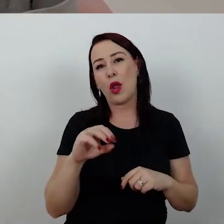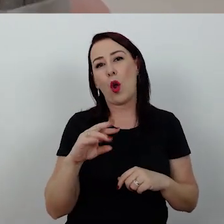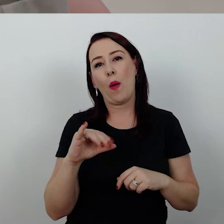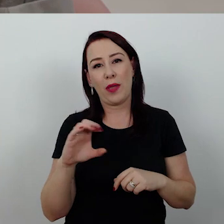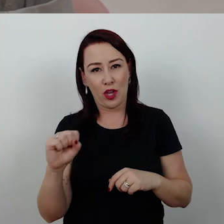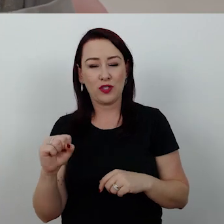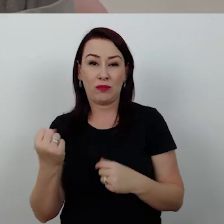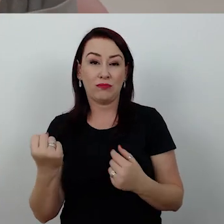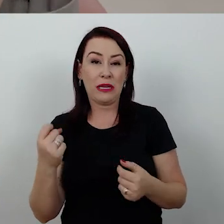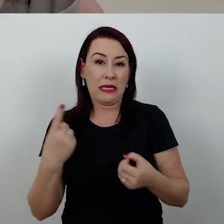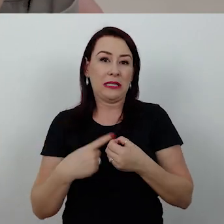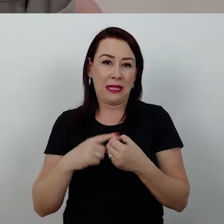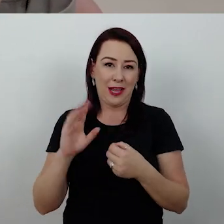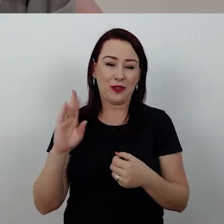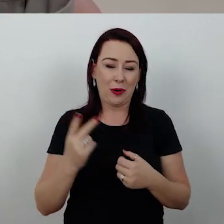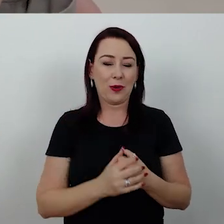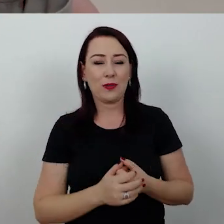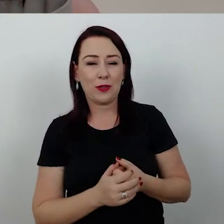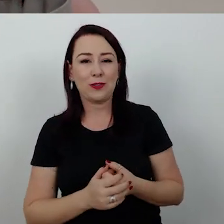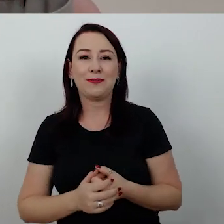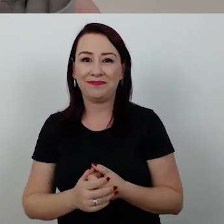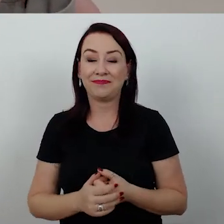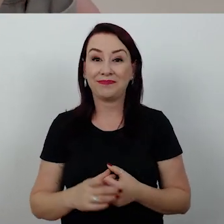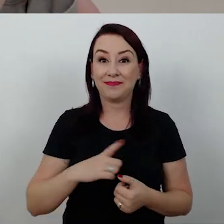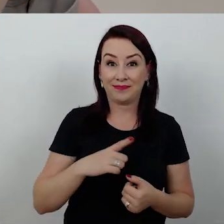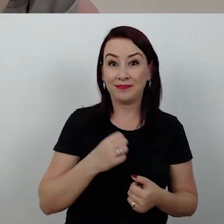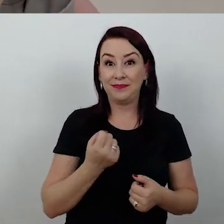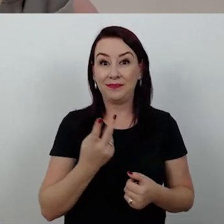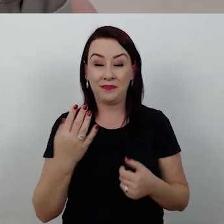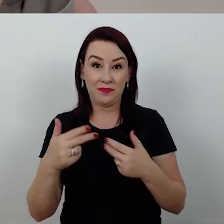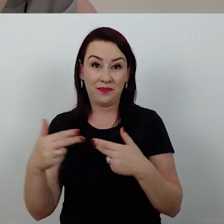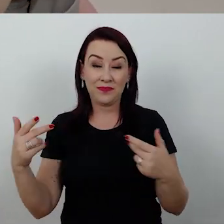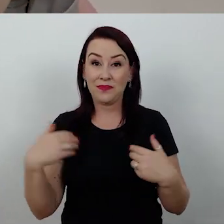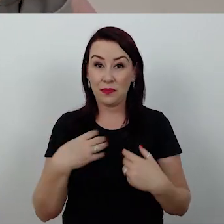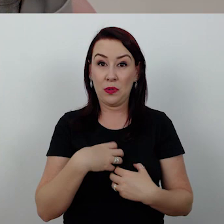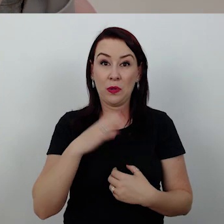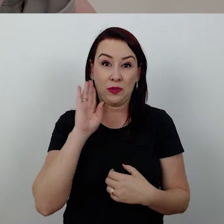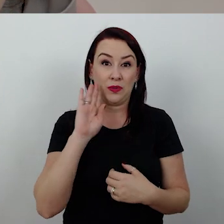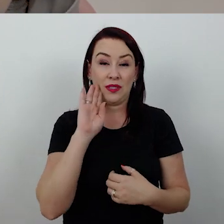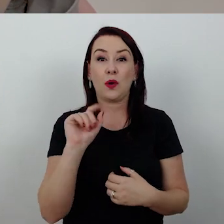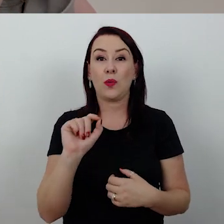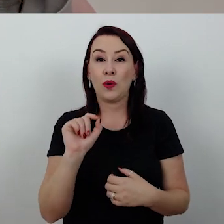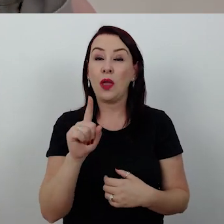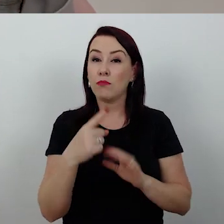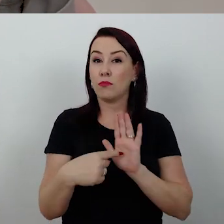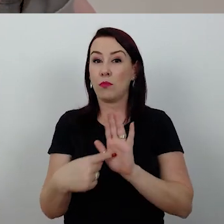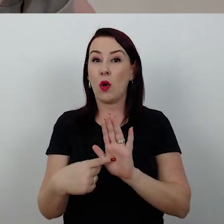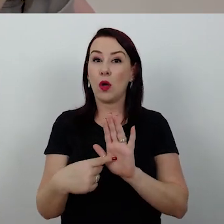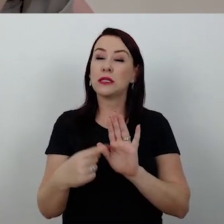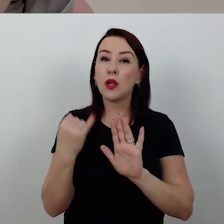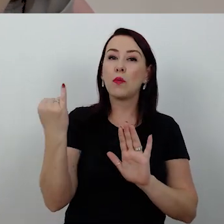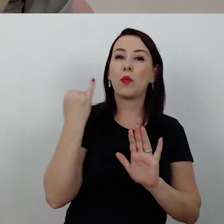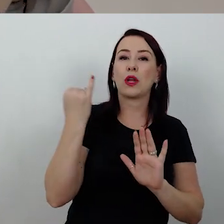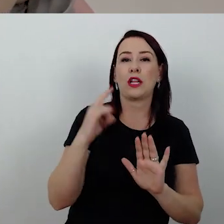Commission numa cidade como Belo Horizonte. E aí tem alguns cases assim que eu acho que é legal, toda vez que a gente vai falar, eu acho legal trazer,